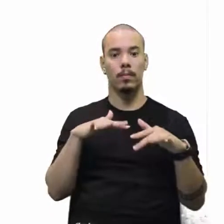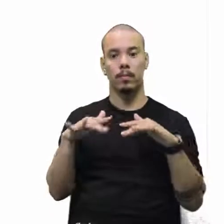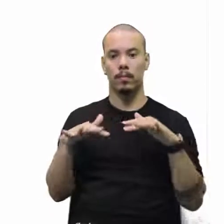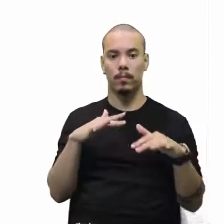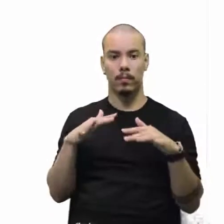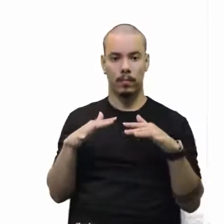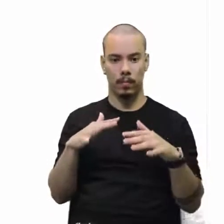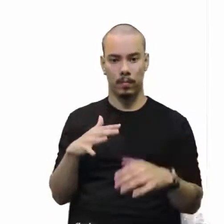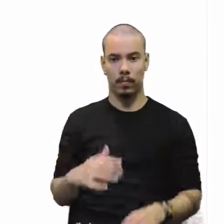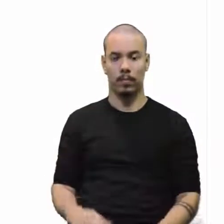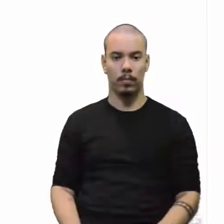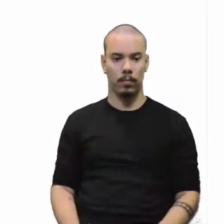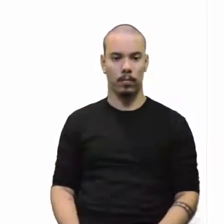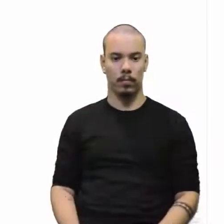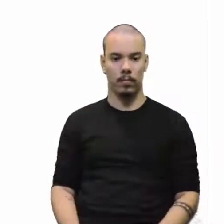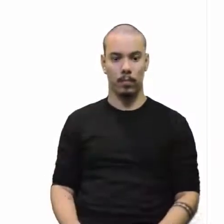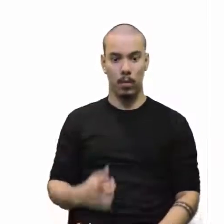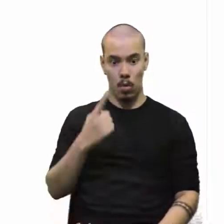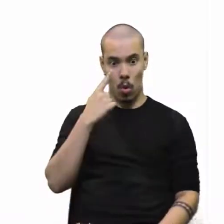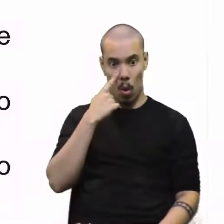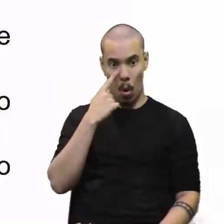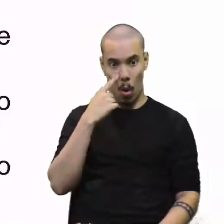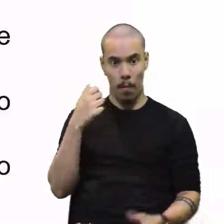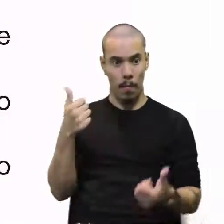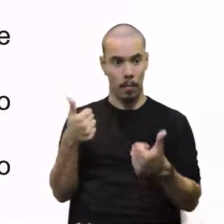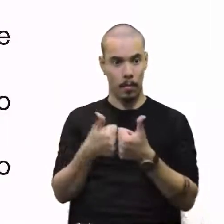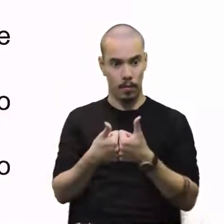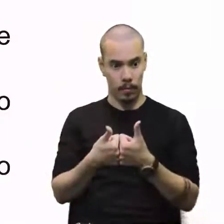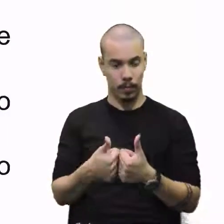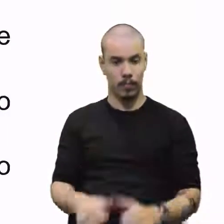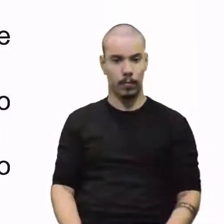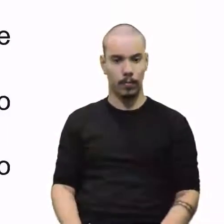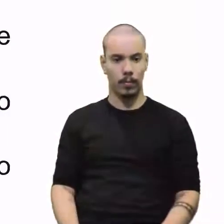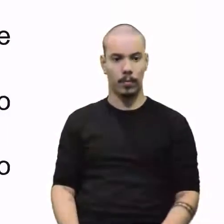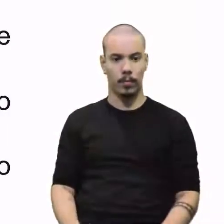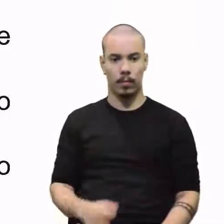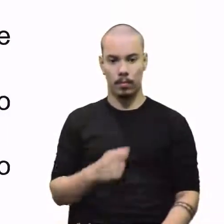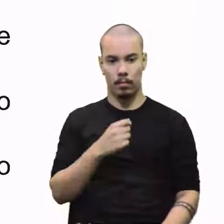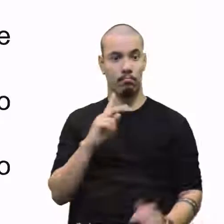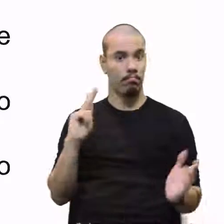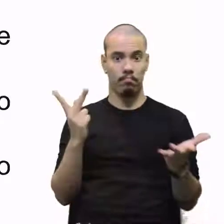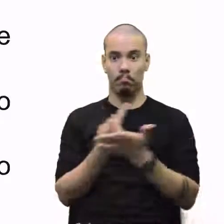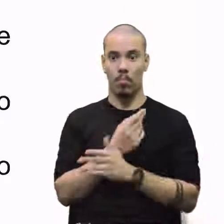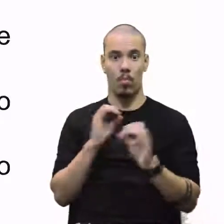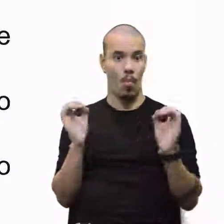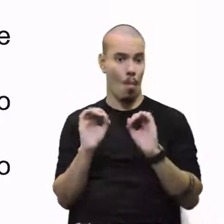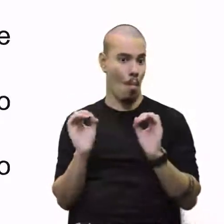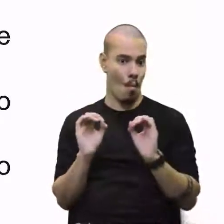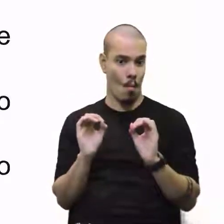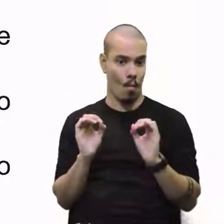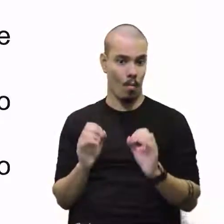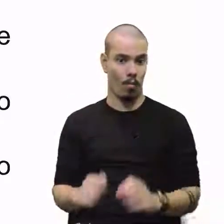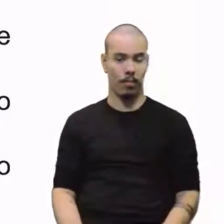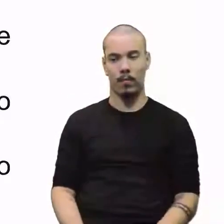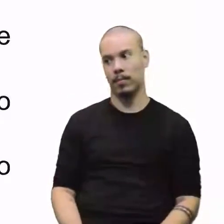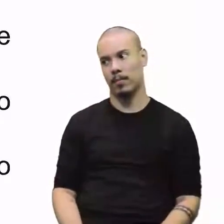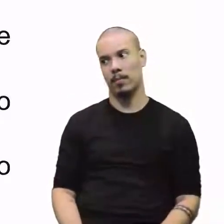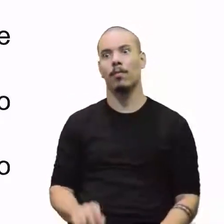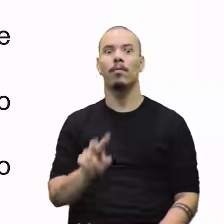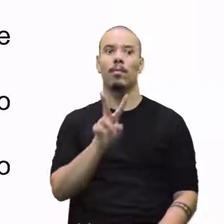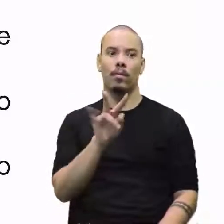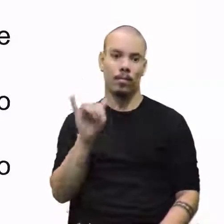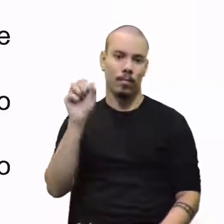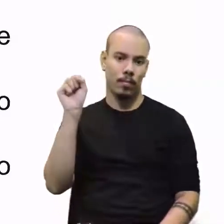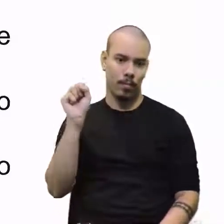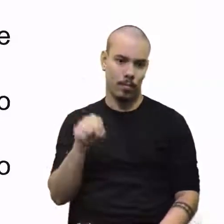direção ao anel, olha só, está aproximando, né? Não causa efeitos no anel? Com certeza vai, porque o